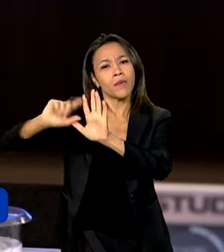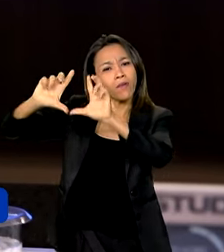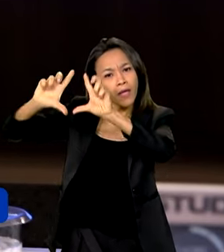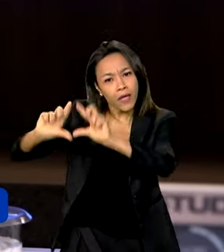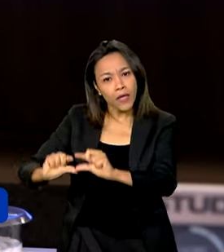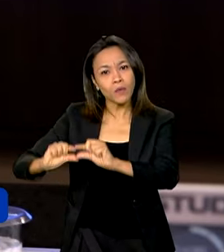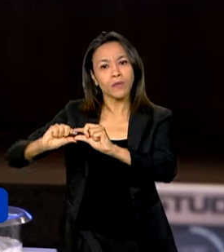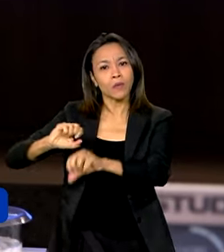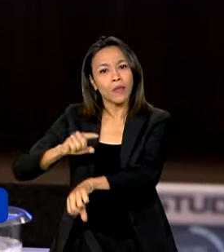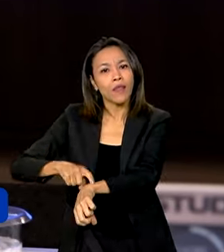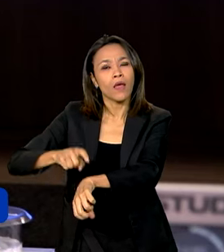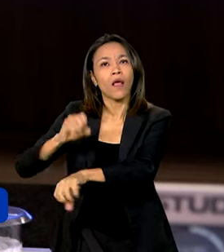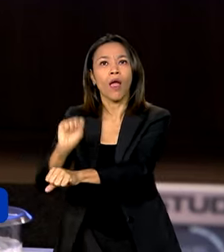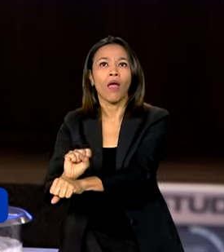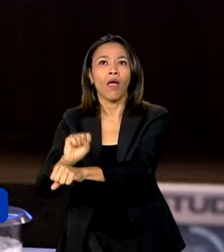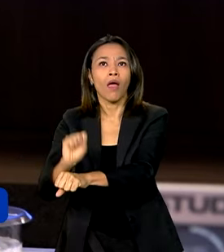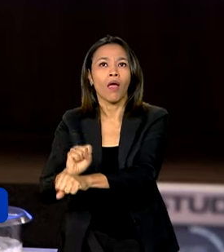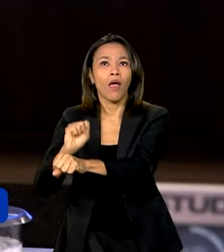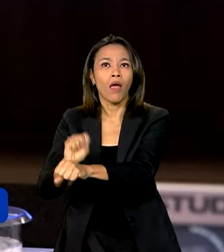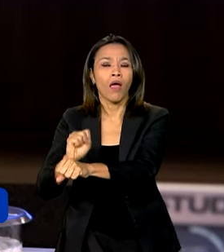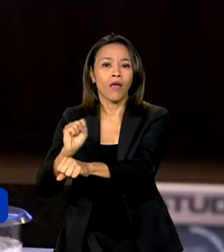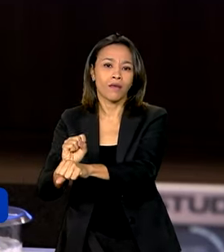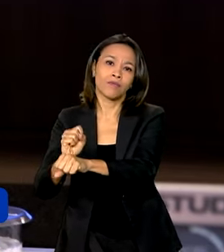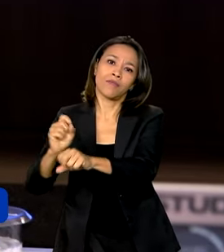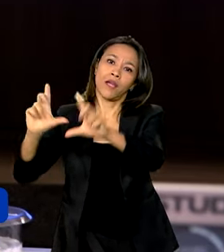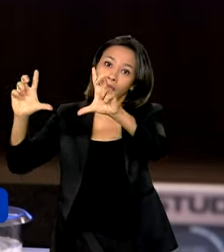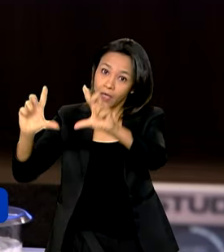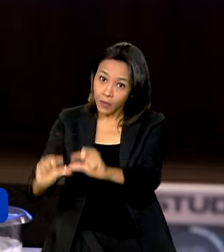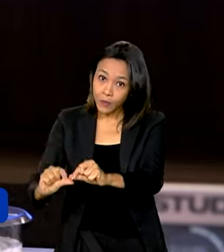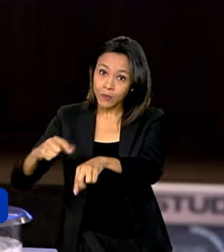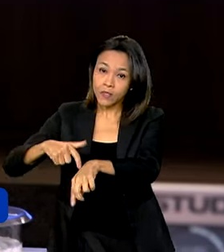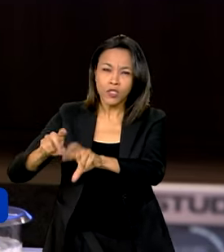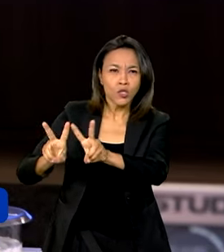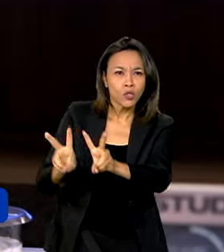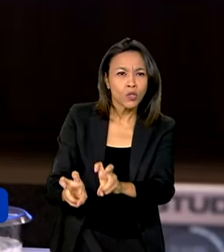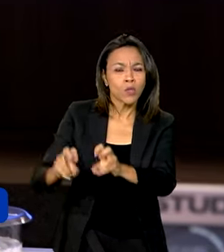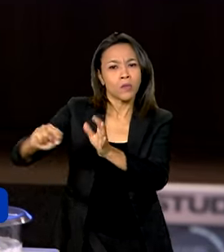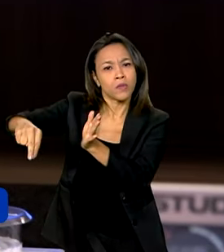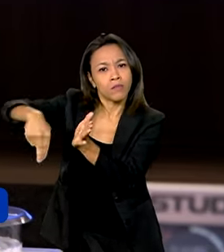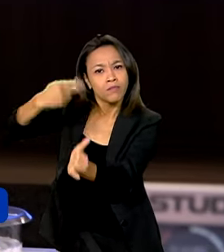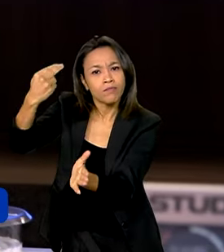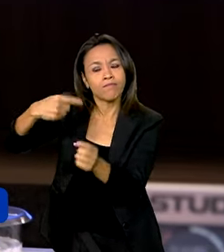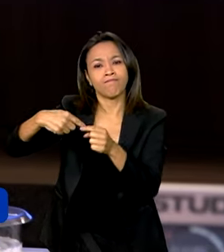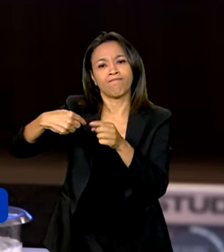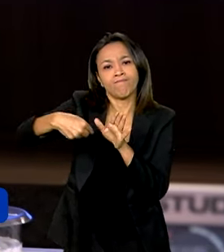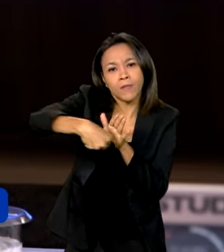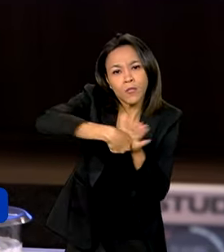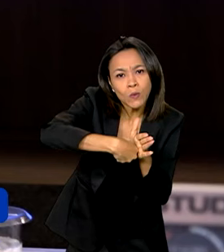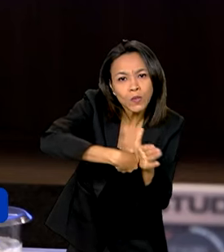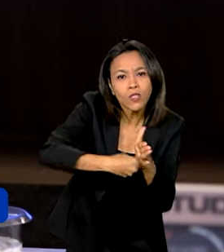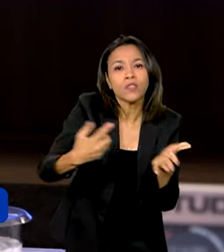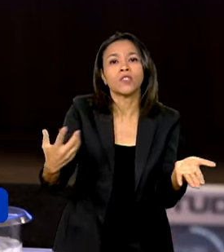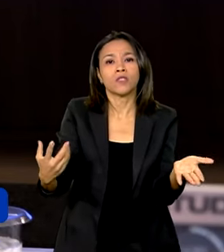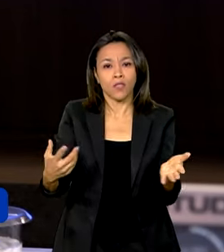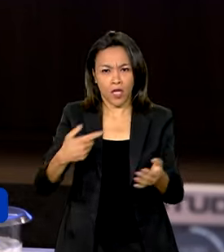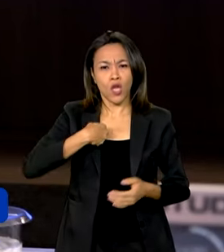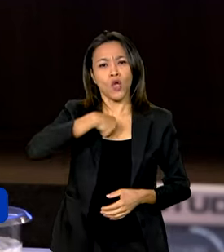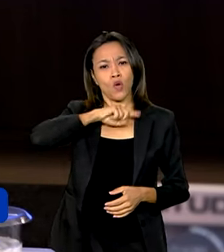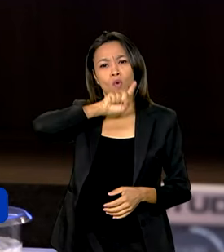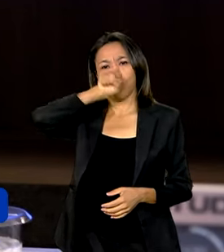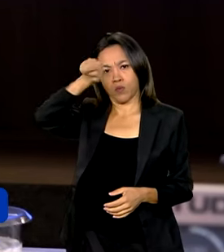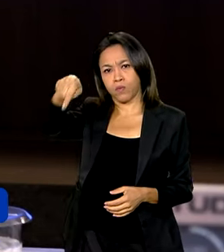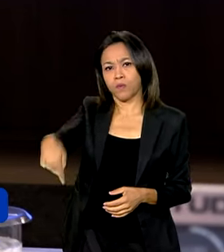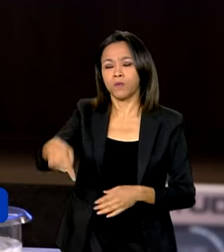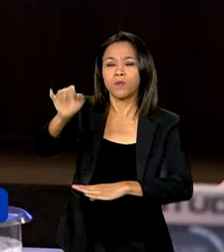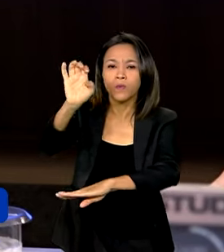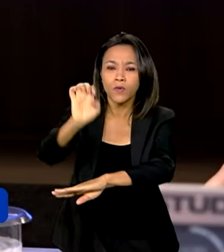eh pelas brasileiras pelos brasileiros em relação ao exam cirurgias eh estive no estado